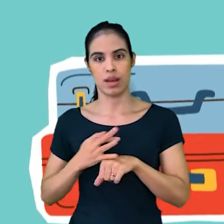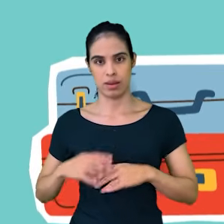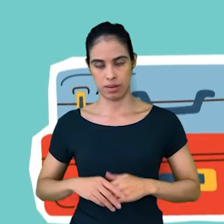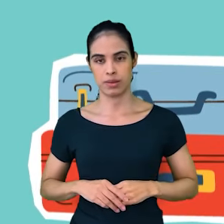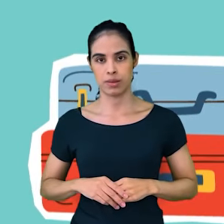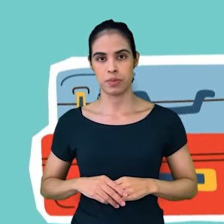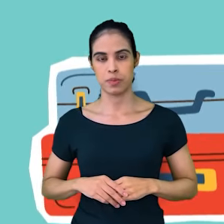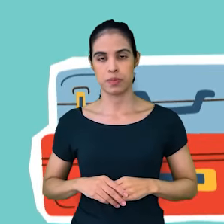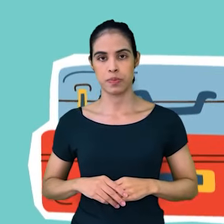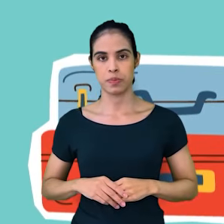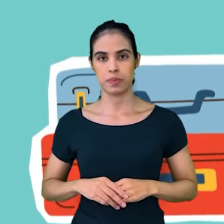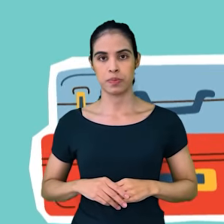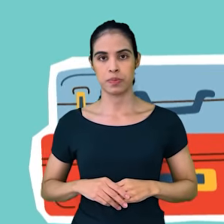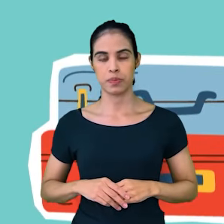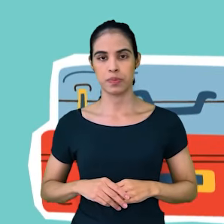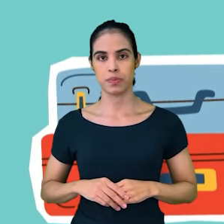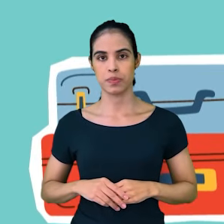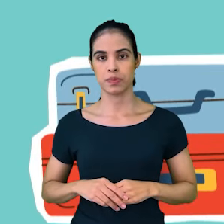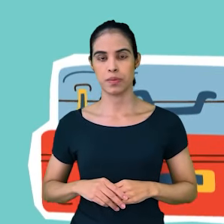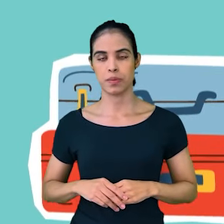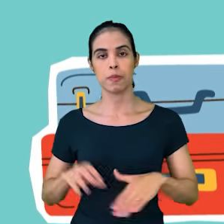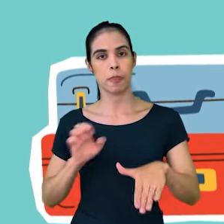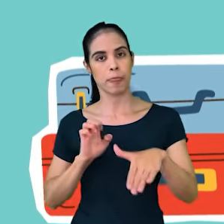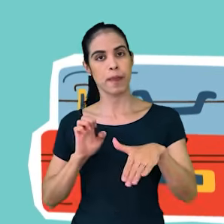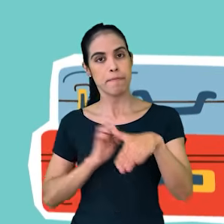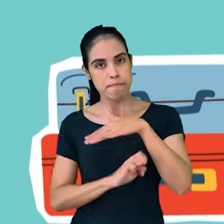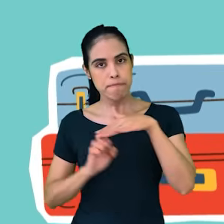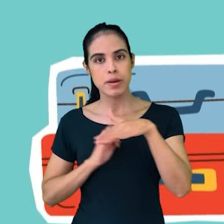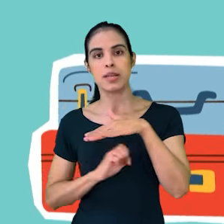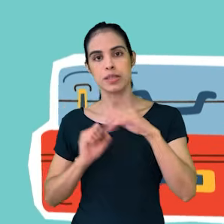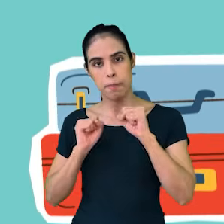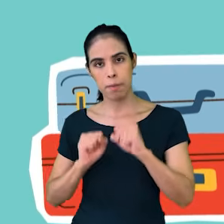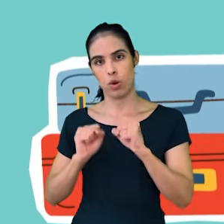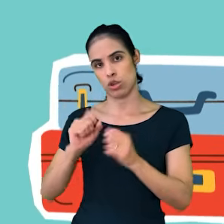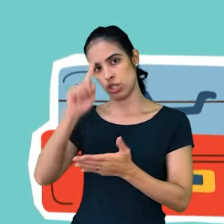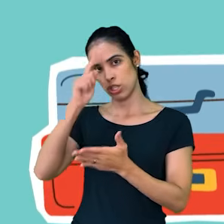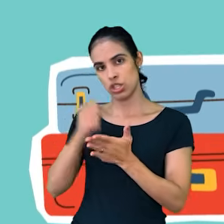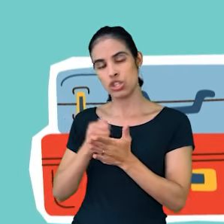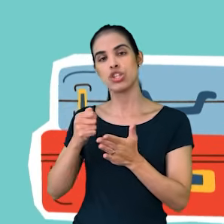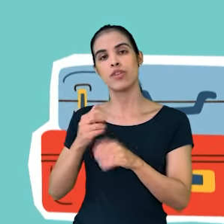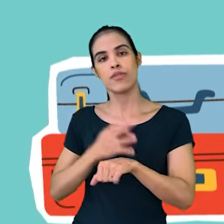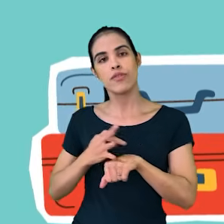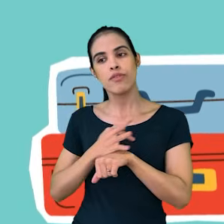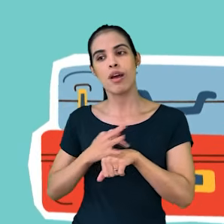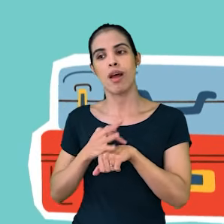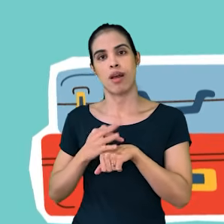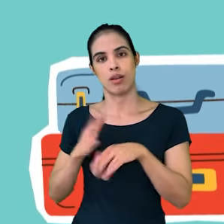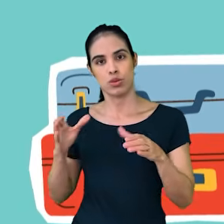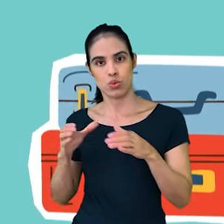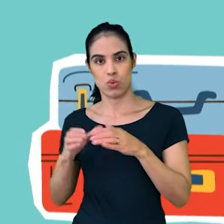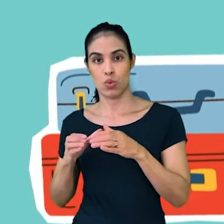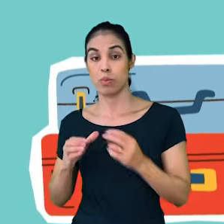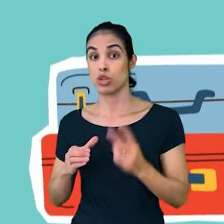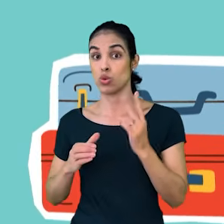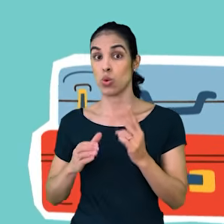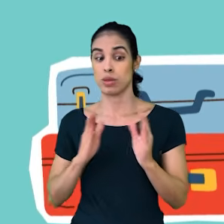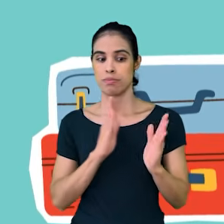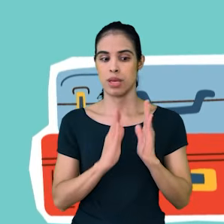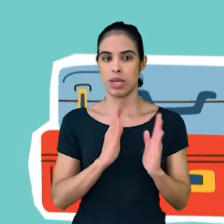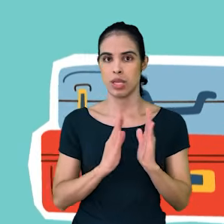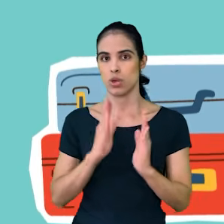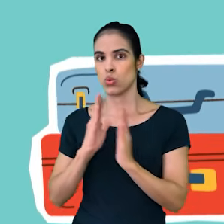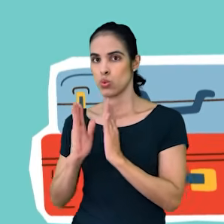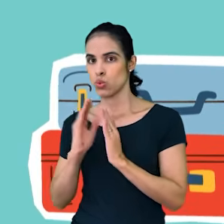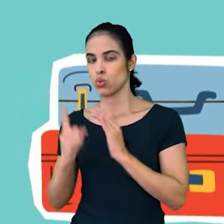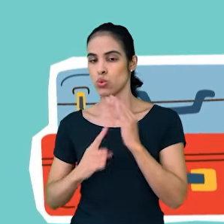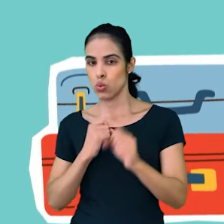ano após os 12 meses trabalhados. A empregadora pode determinar férias coletivas em até 2 períodos no ano,